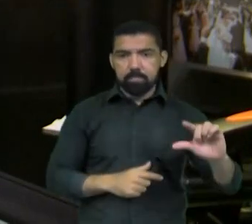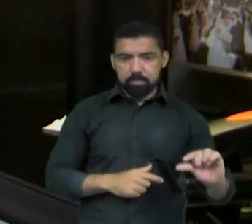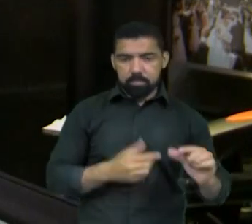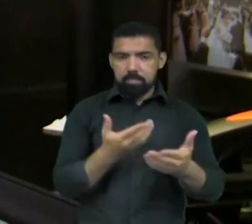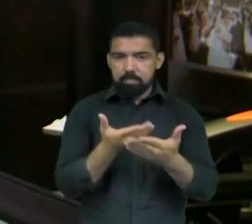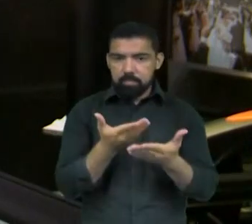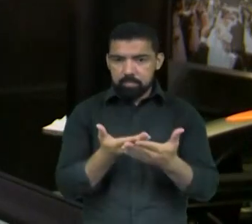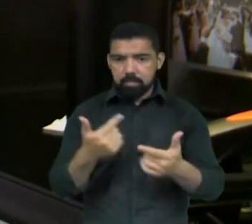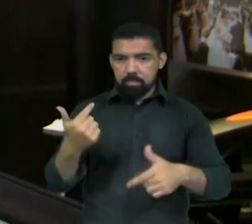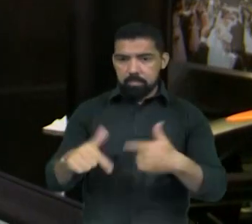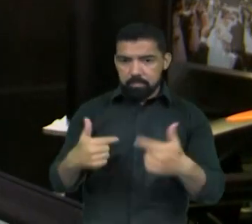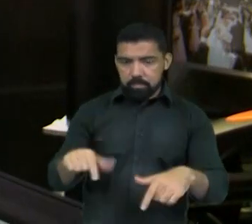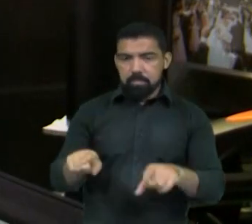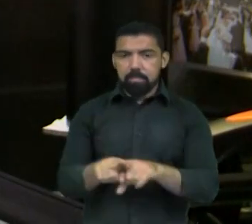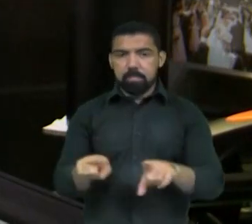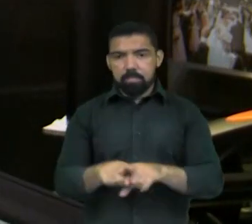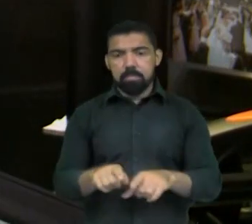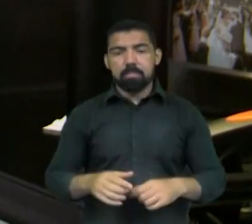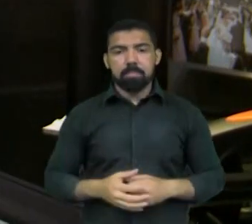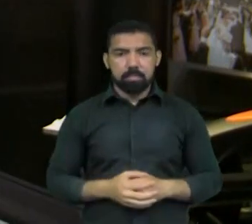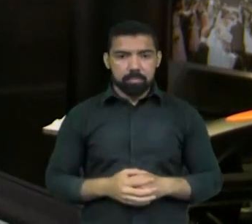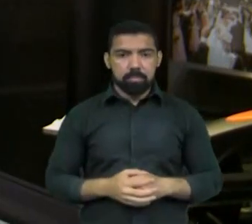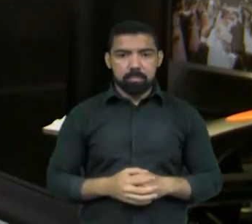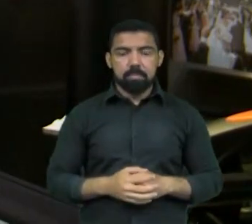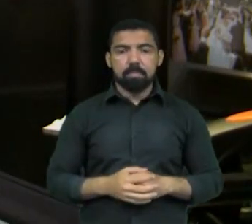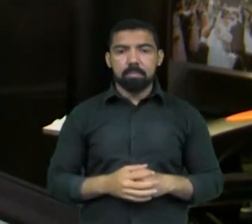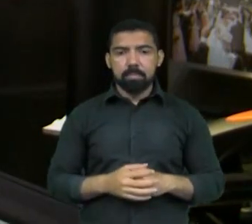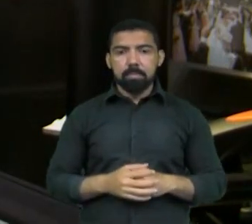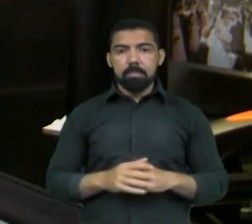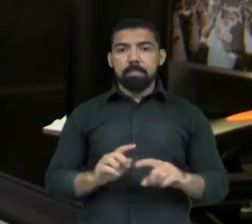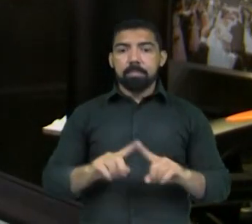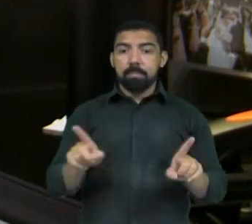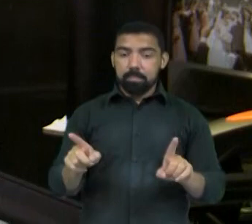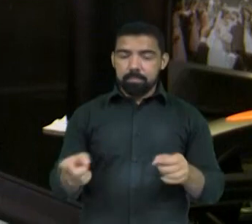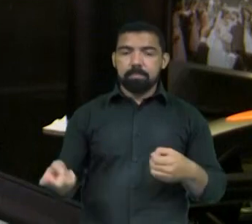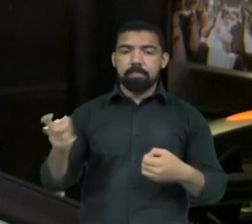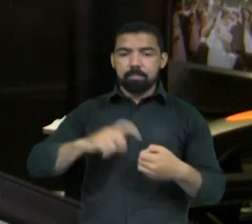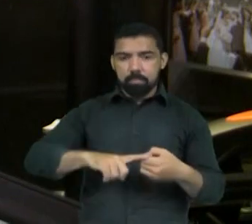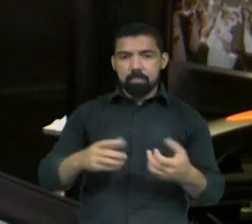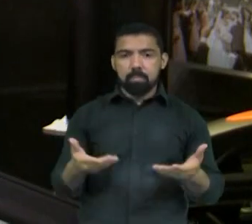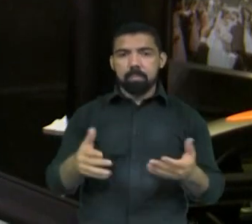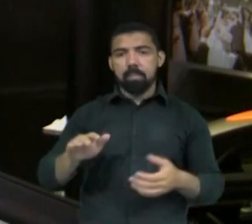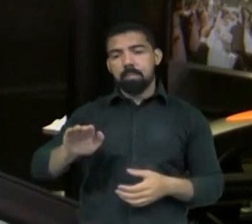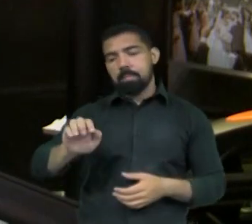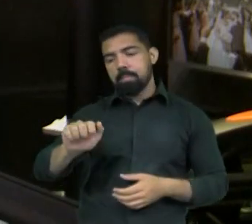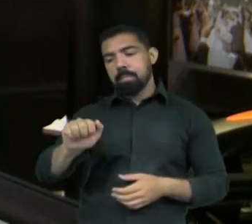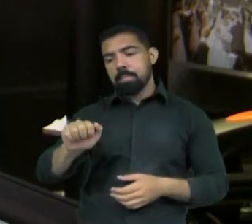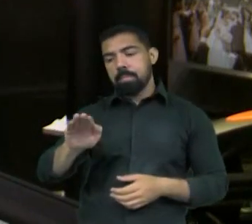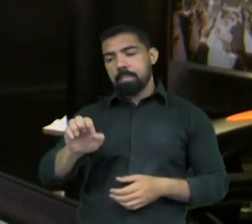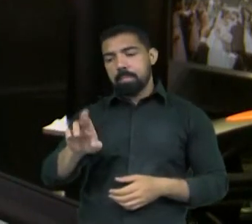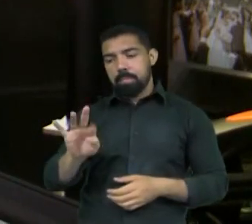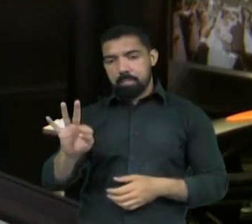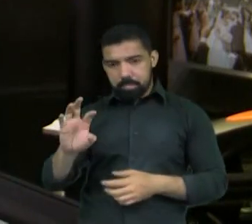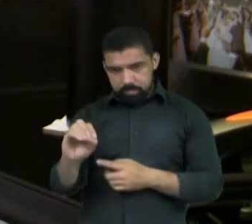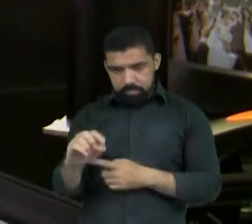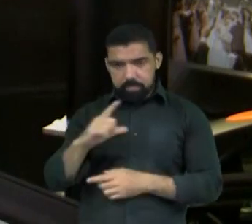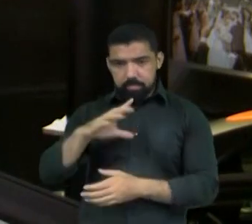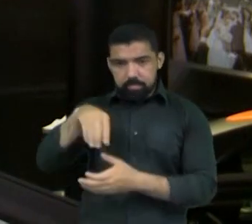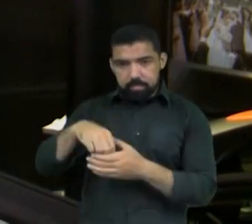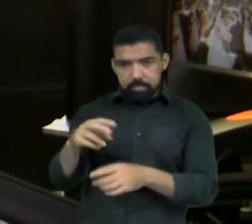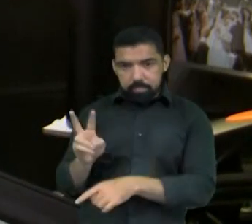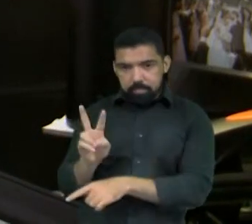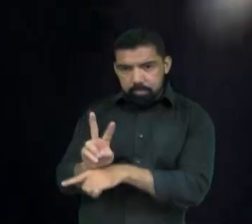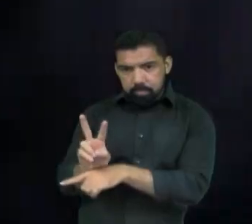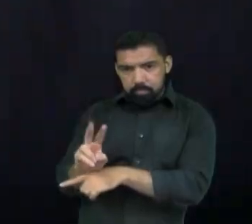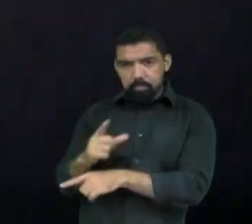pelo trabalho, mas ainda volta no regime aberto, cumprindo pena dentro da fiscalização do